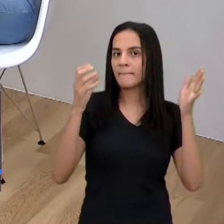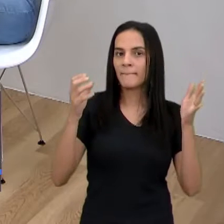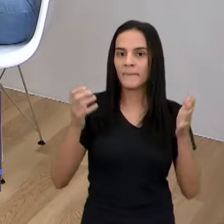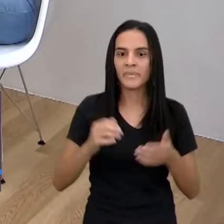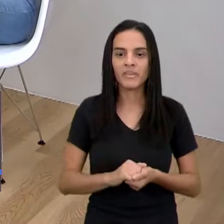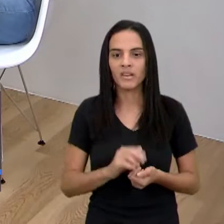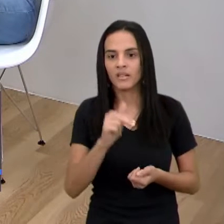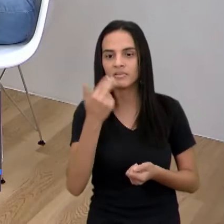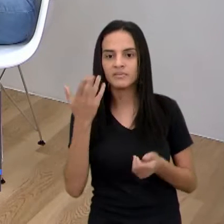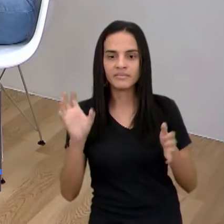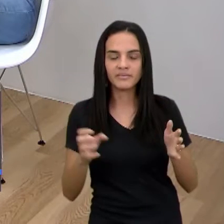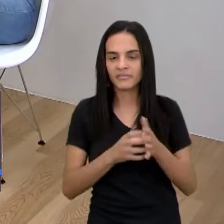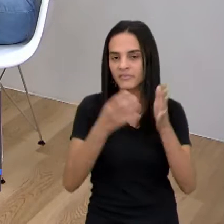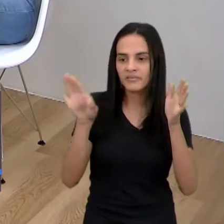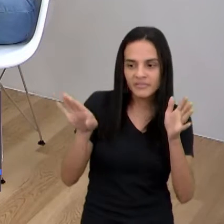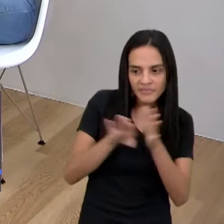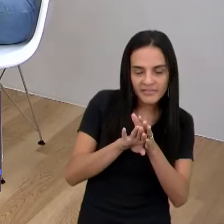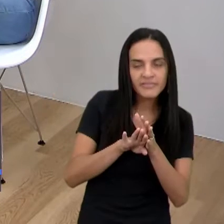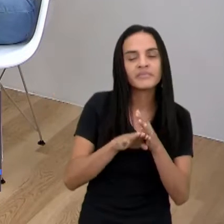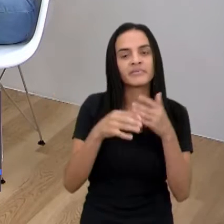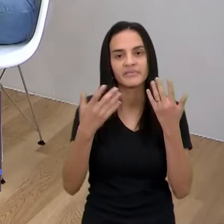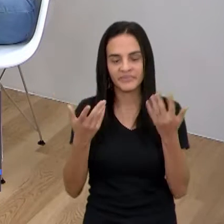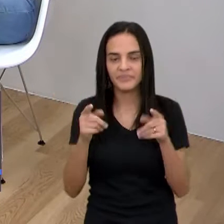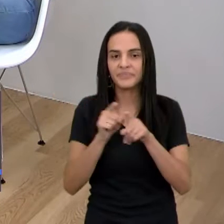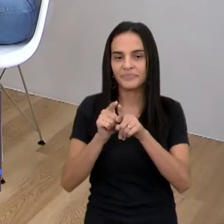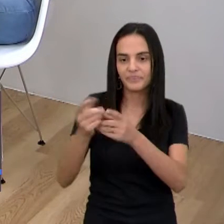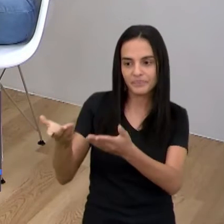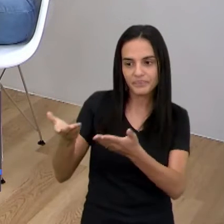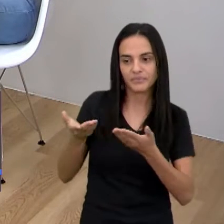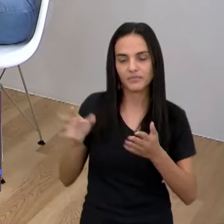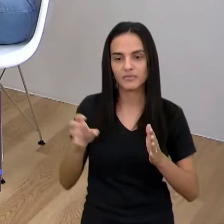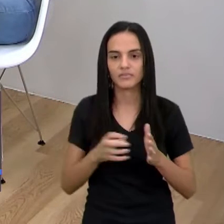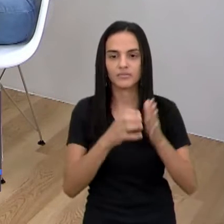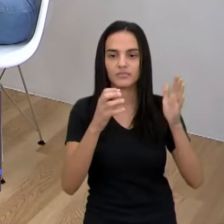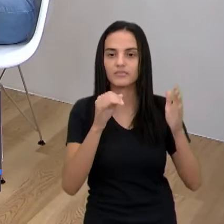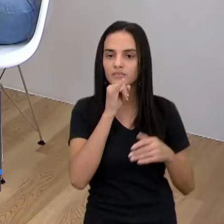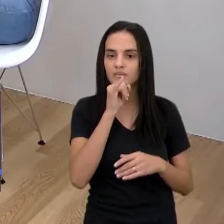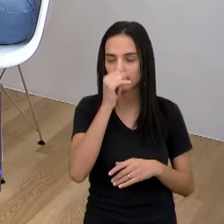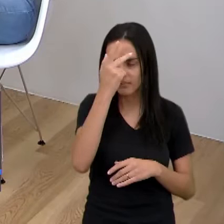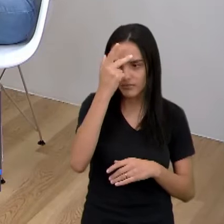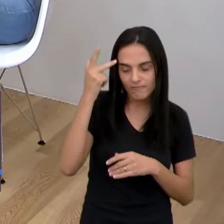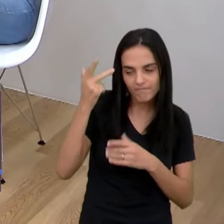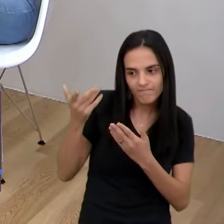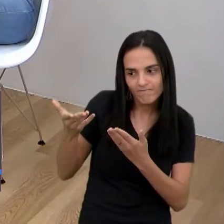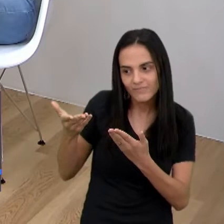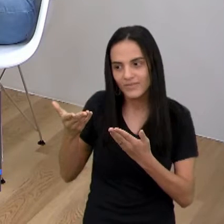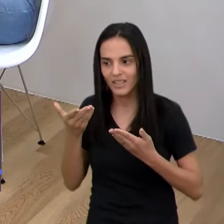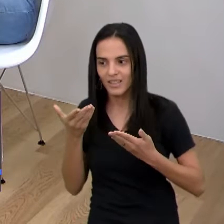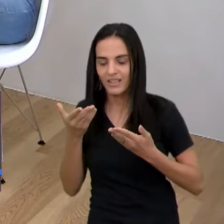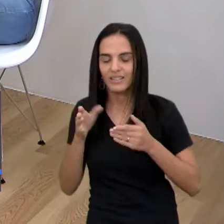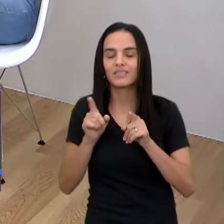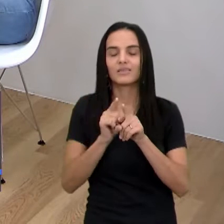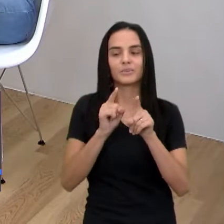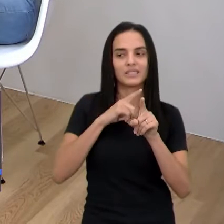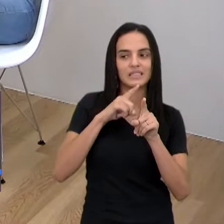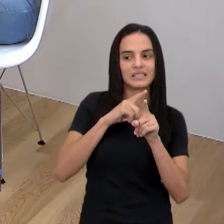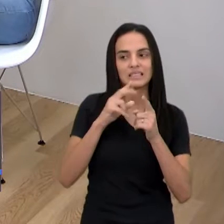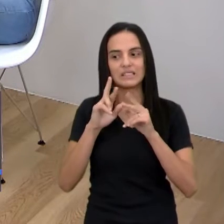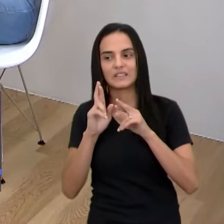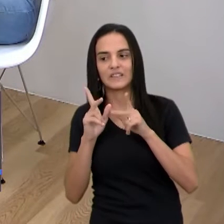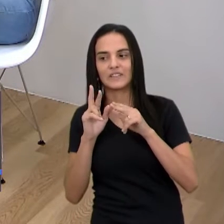né? O impacto para quem chega e o impacto também para quem recebe, né? Isso. Quem recebe também vai ter que lidar com essas